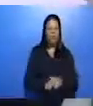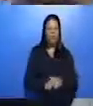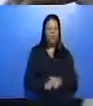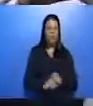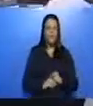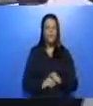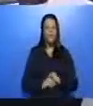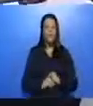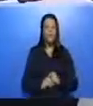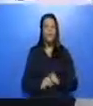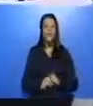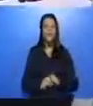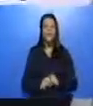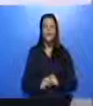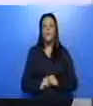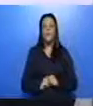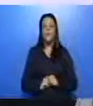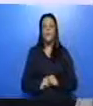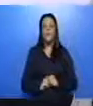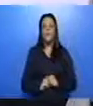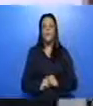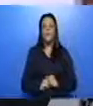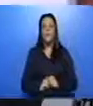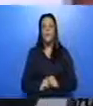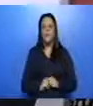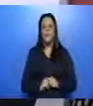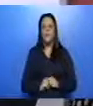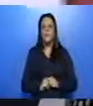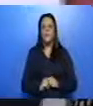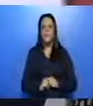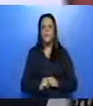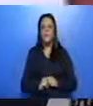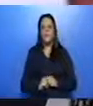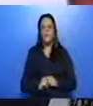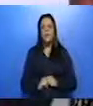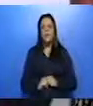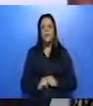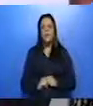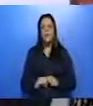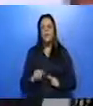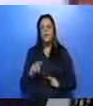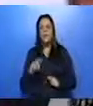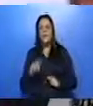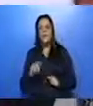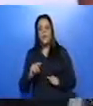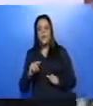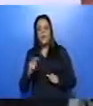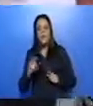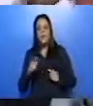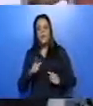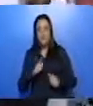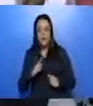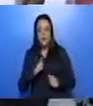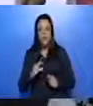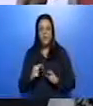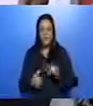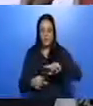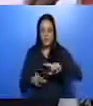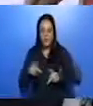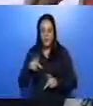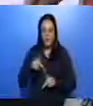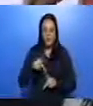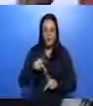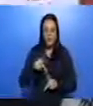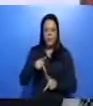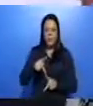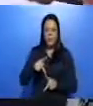é. Olha só. Objetiva direta? Não, também, porque tem uma preposição. Ah, professora, então ela vai ser objetiva